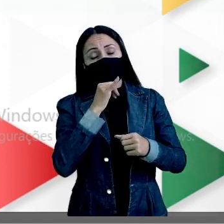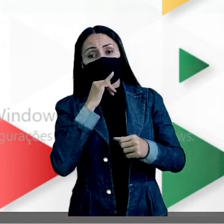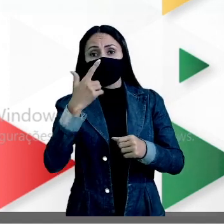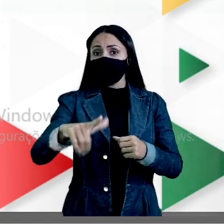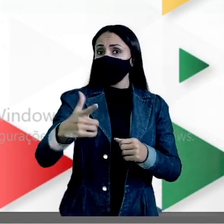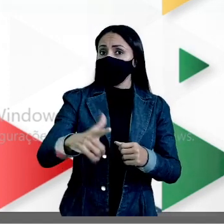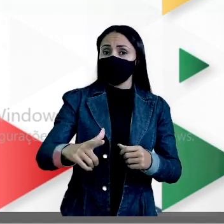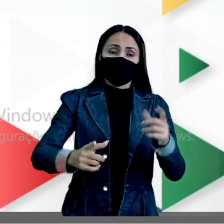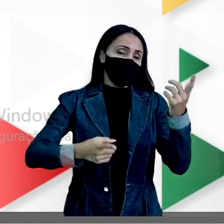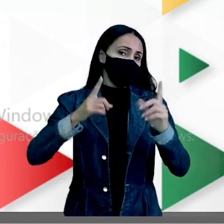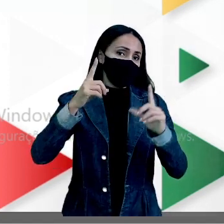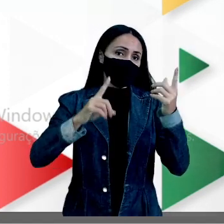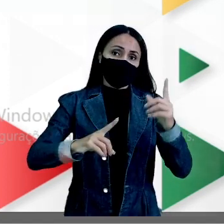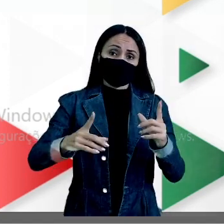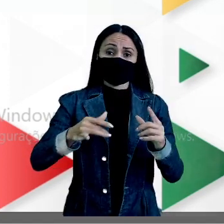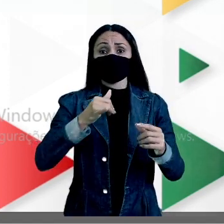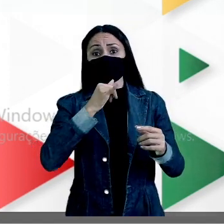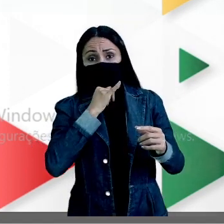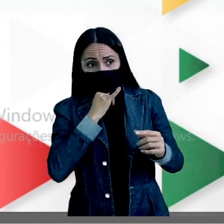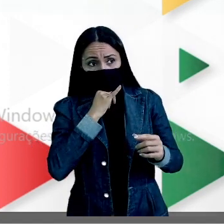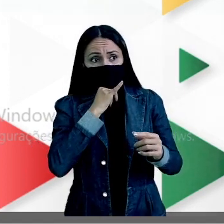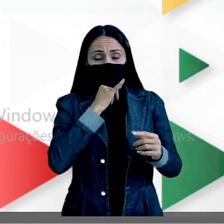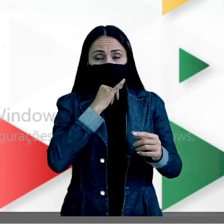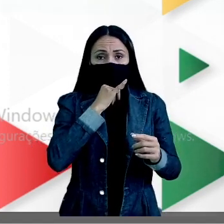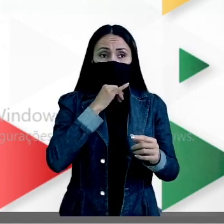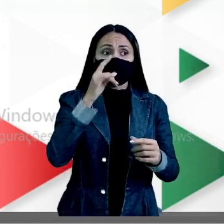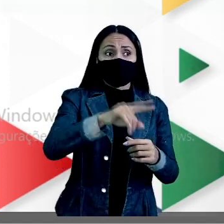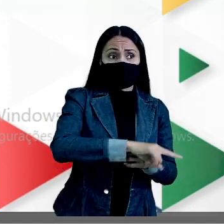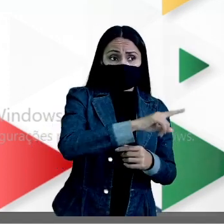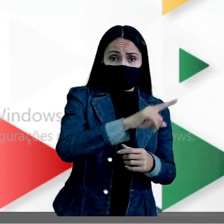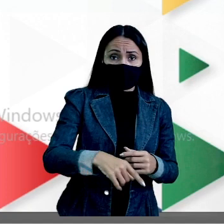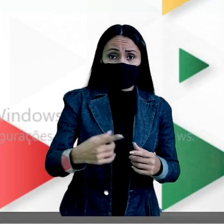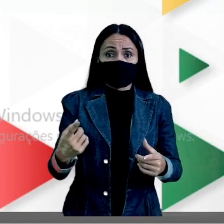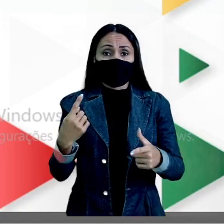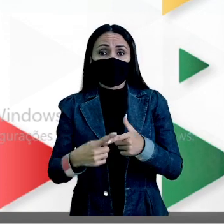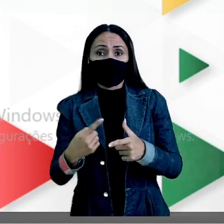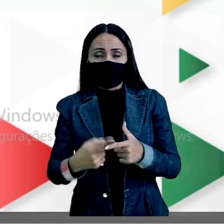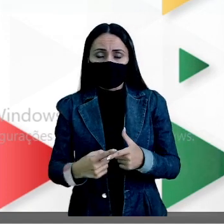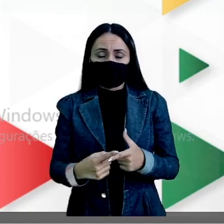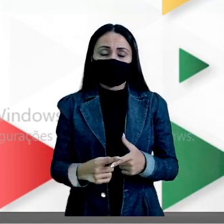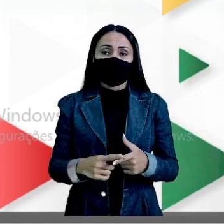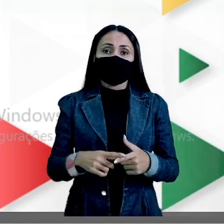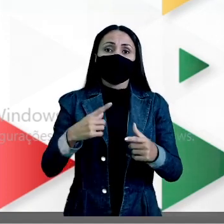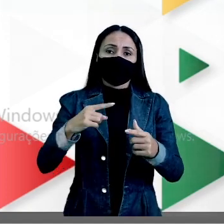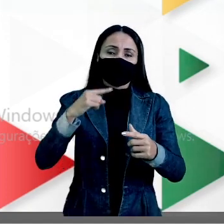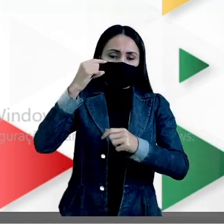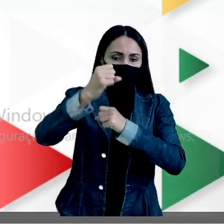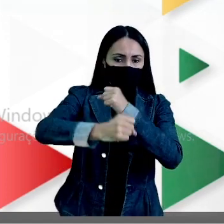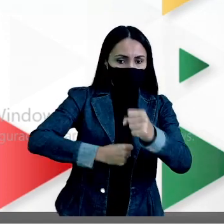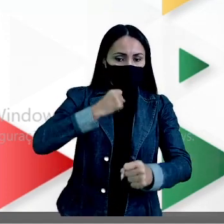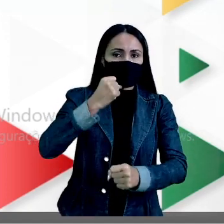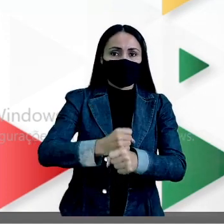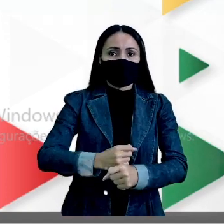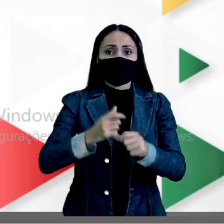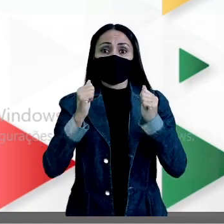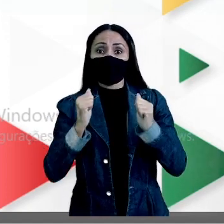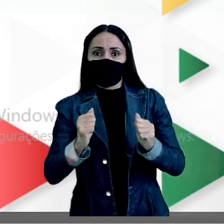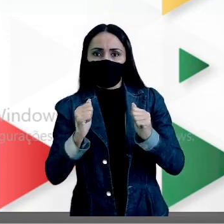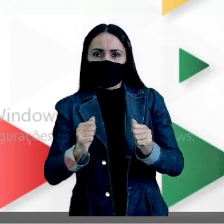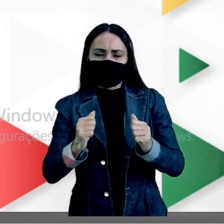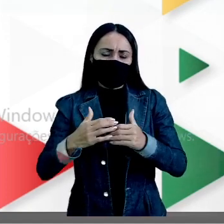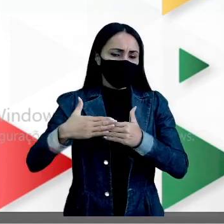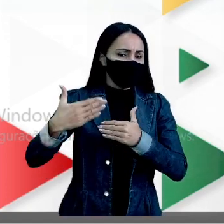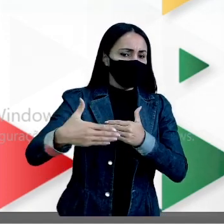do carnaval, não foi isso? Infelizmente, mas assim, a gente não teve para que nos anos seguintes a gente possa ter muitos